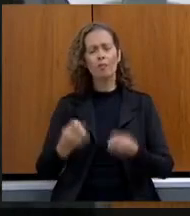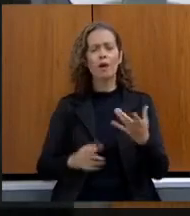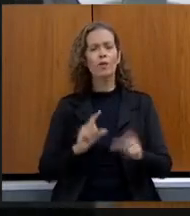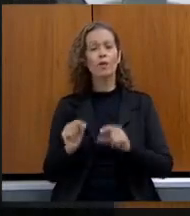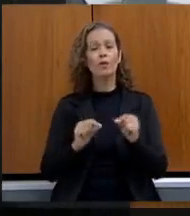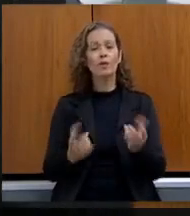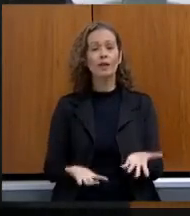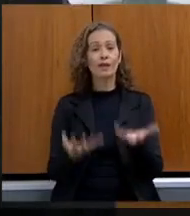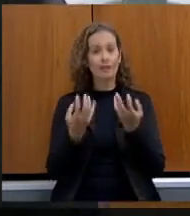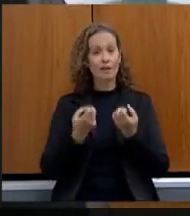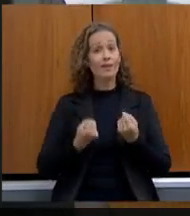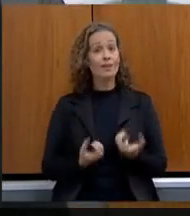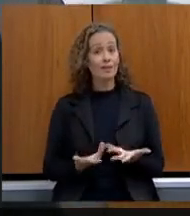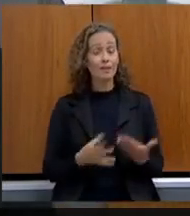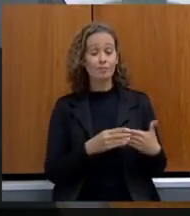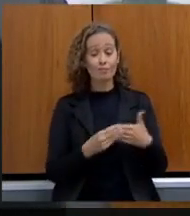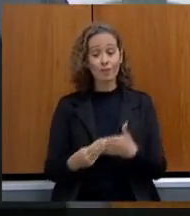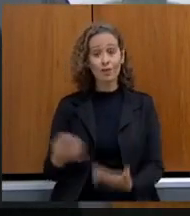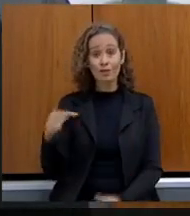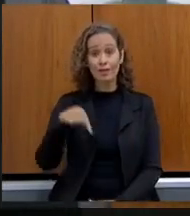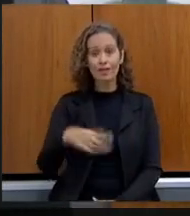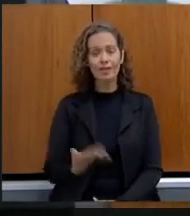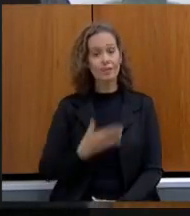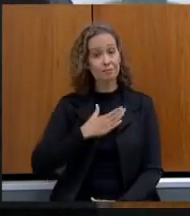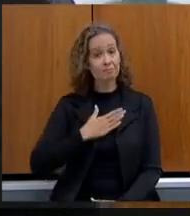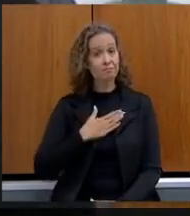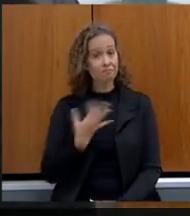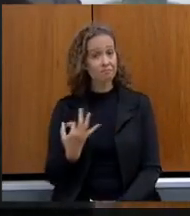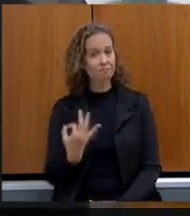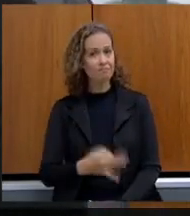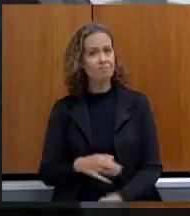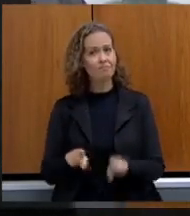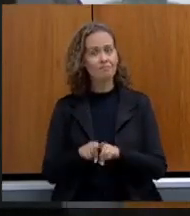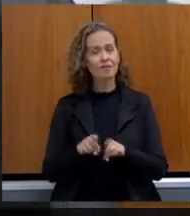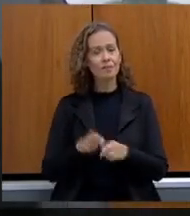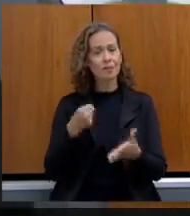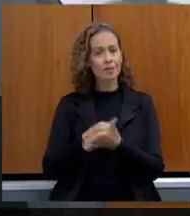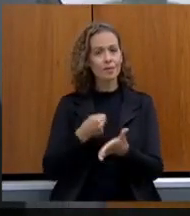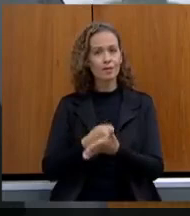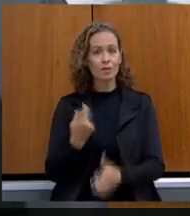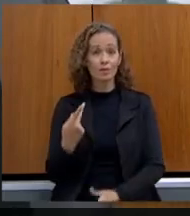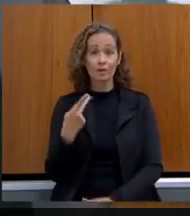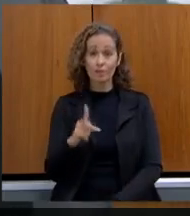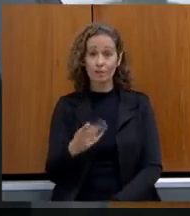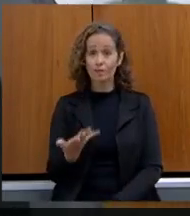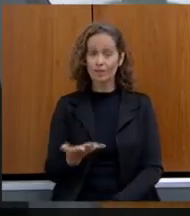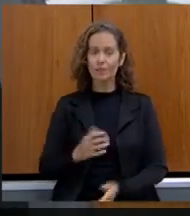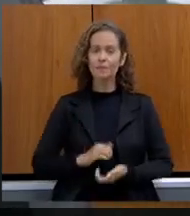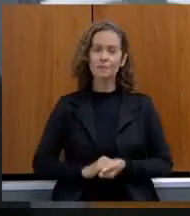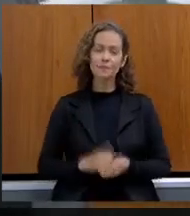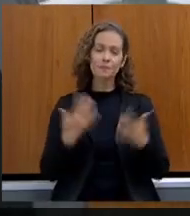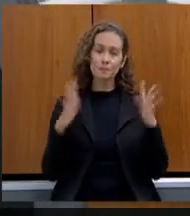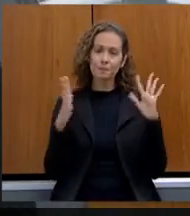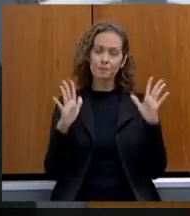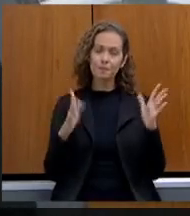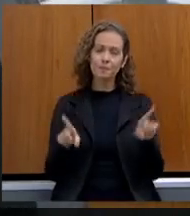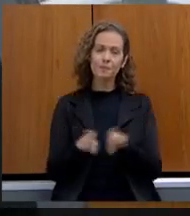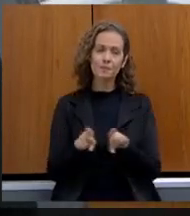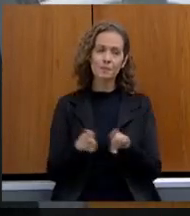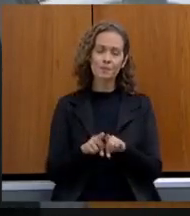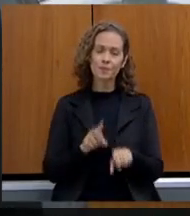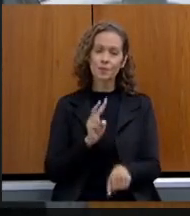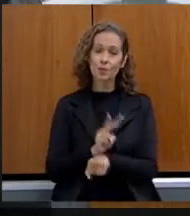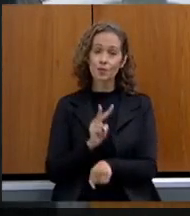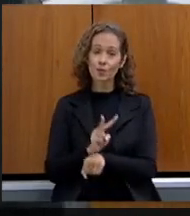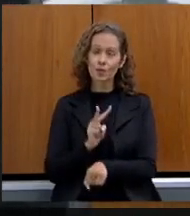ganhos que são é o que você faz aqui né A minha e certamente EA sua luta também sem dúvida é parabenizá-la também